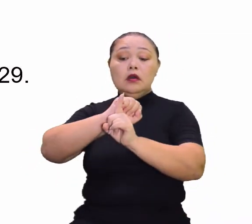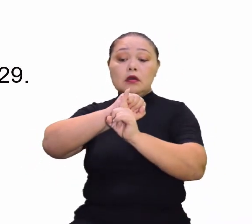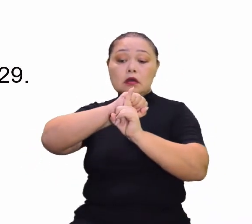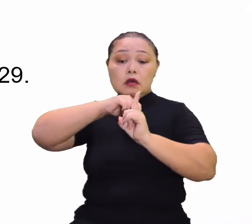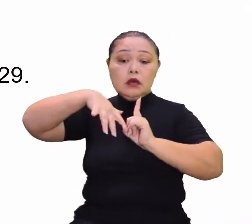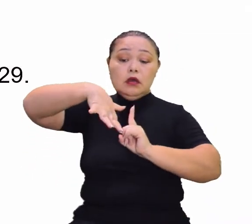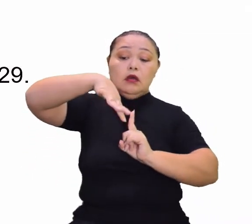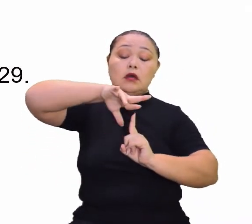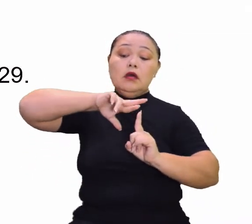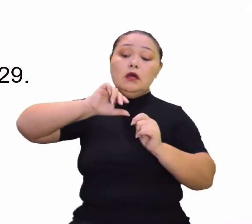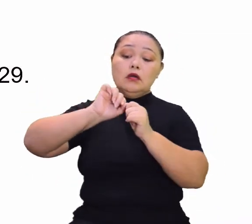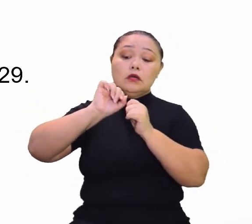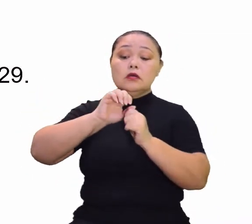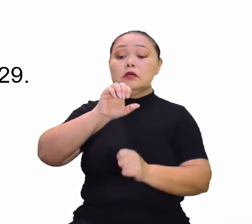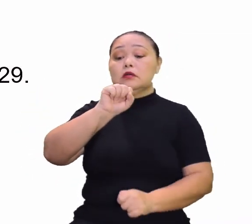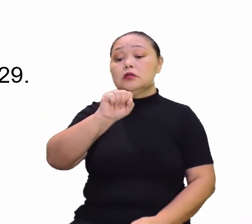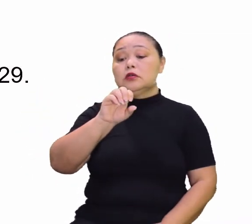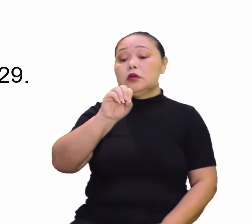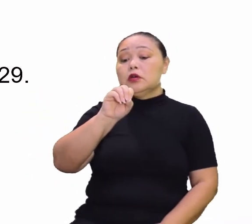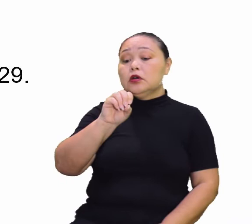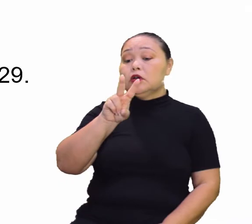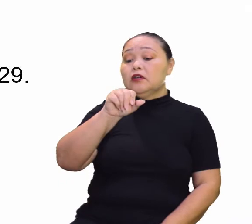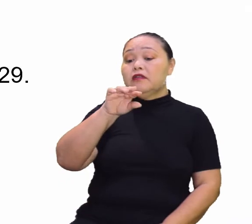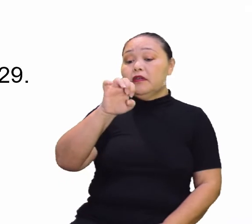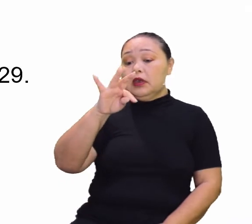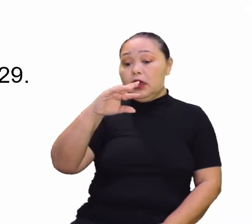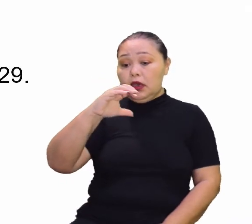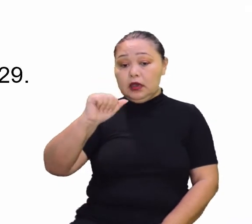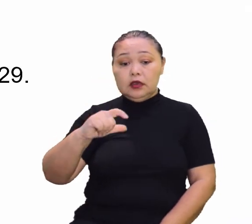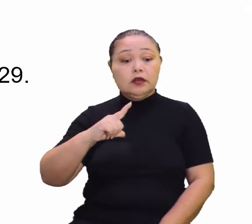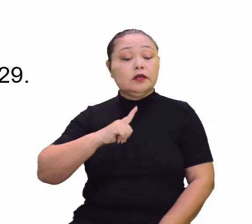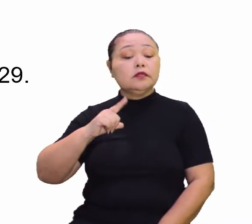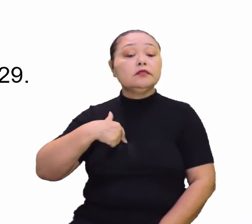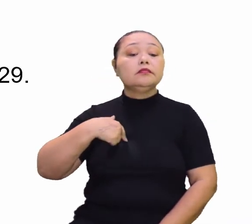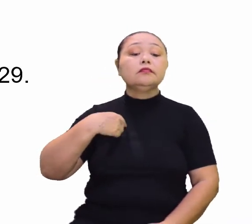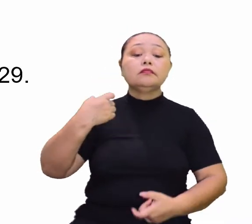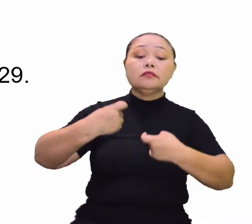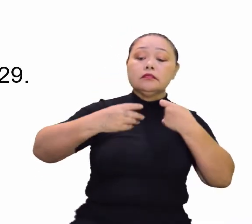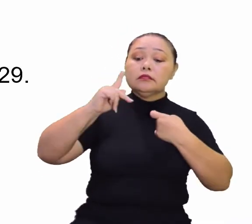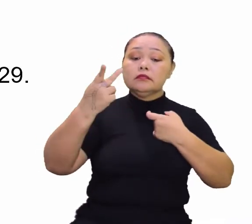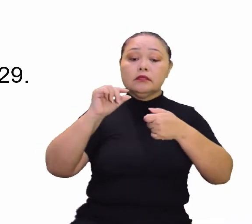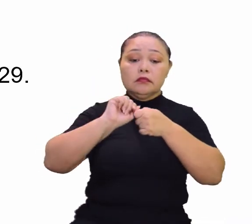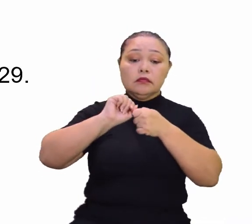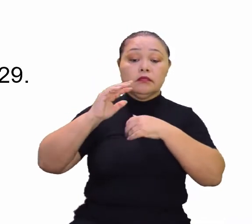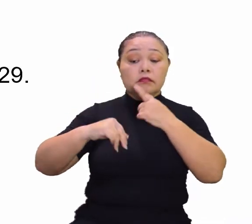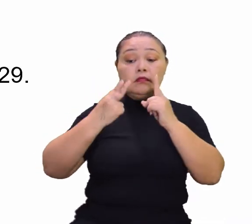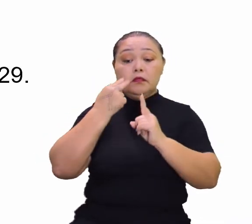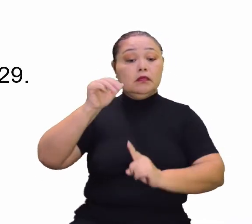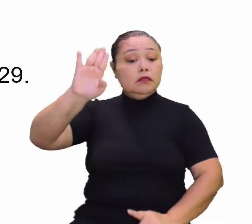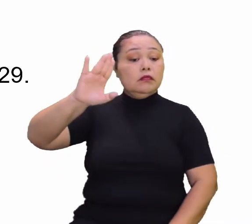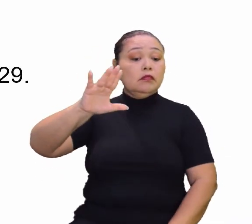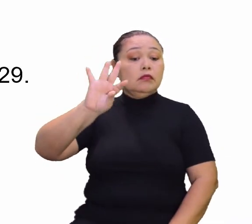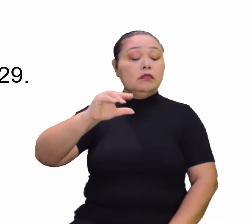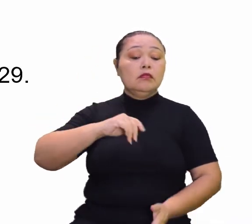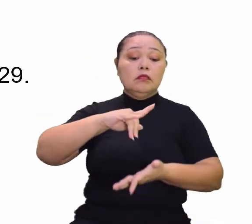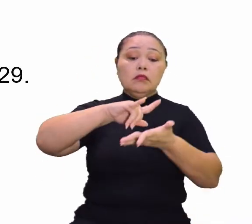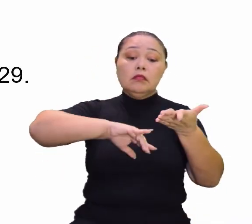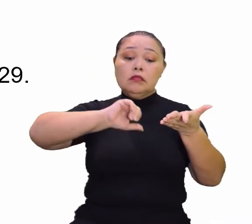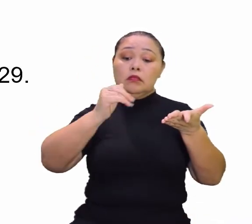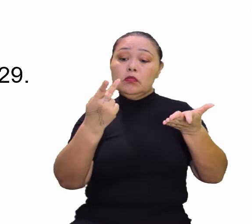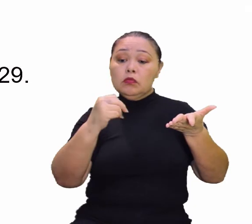Socialistas Soviéticas. Muito bem. Beleza. C, Guerra do Chaco e ascensão do nazismo. D, Tratado